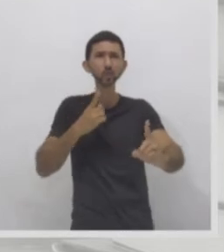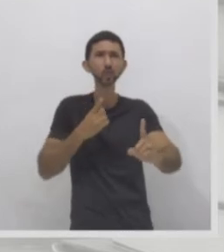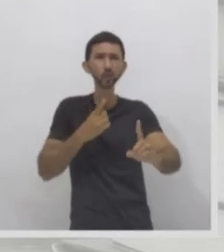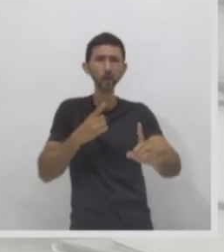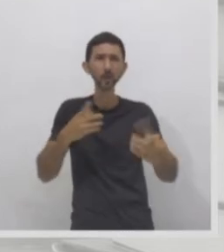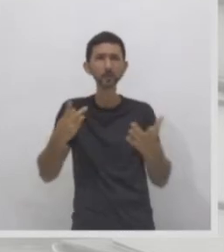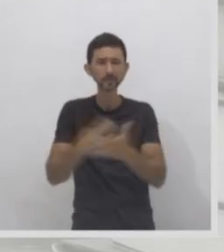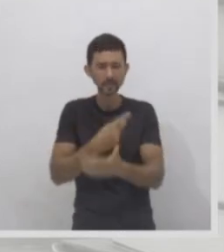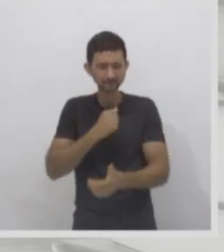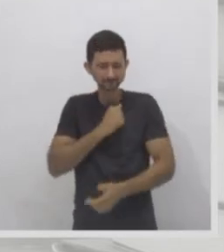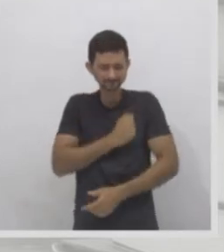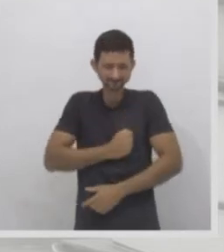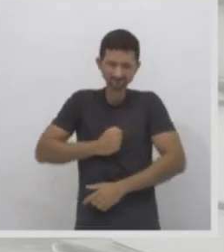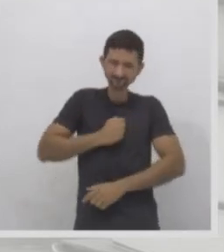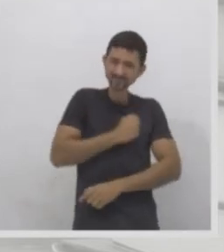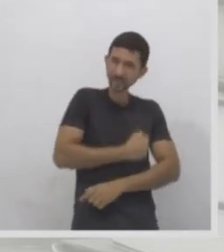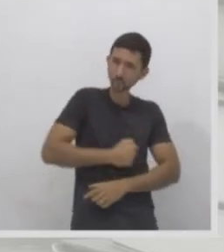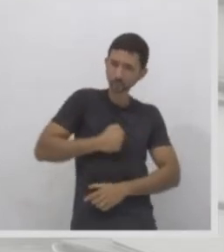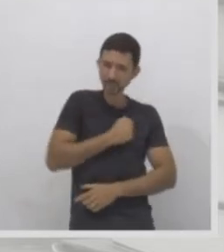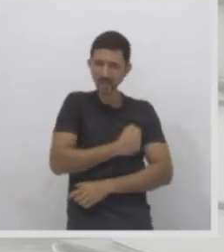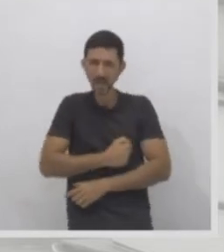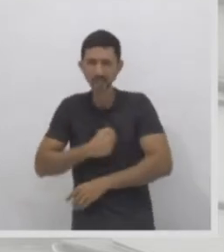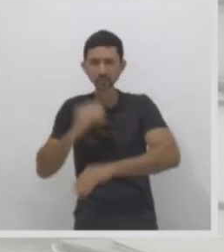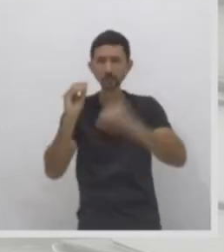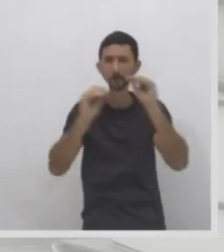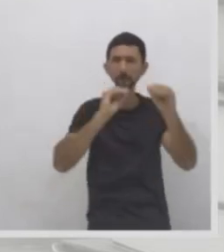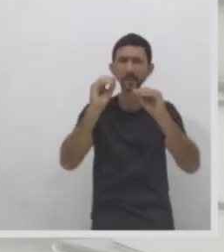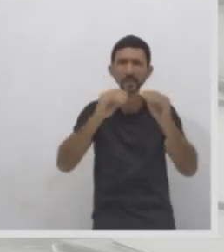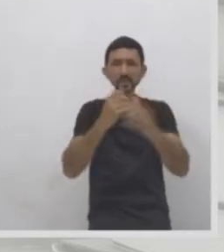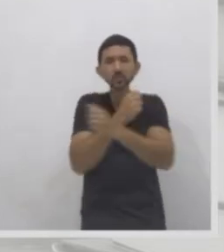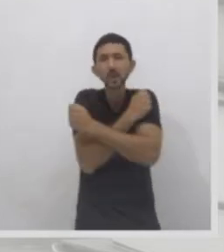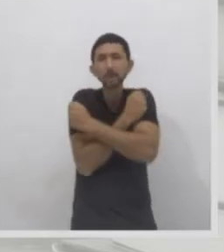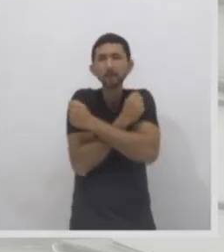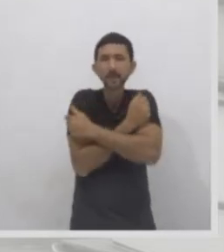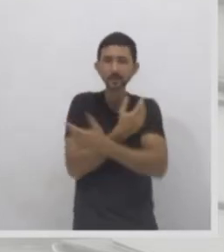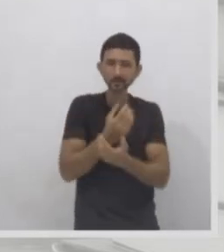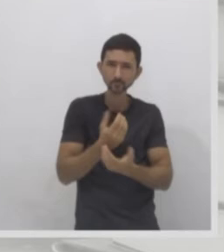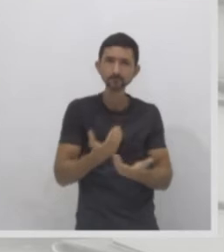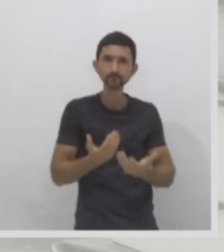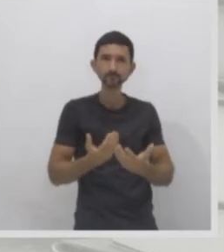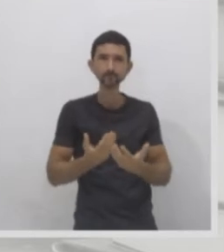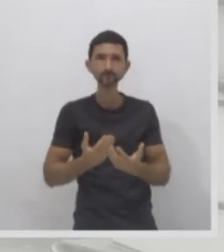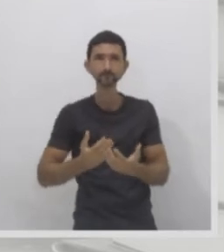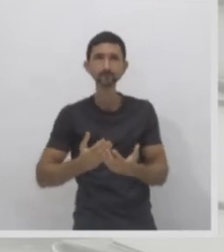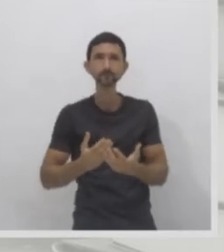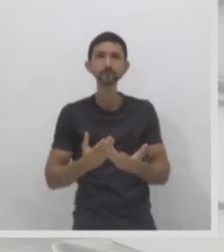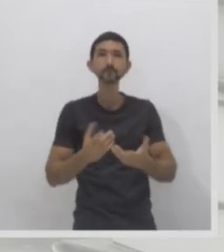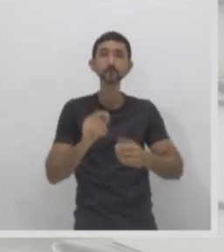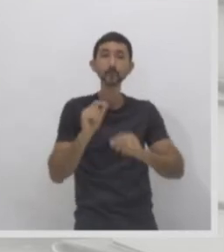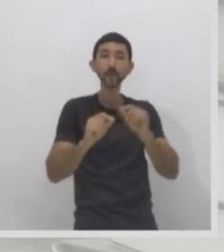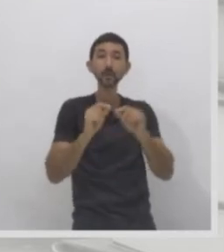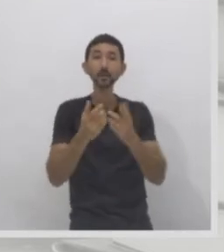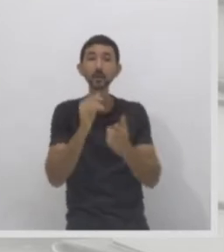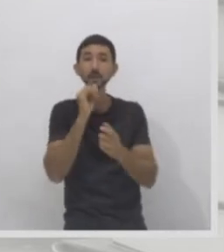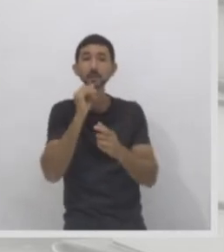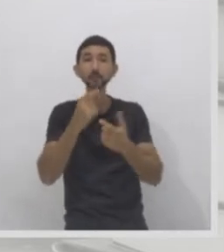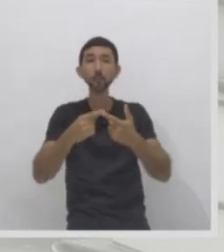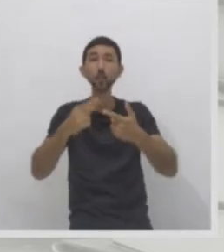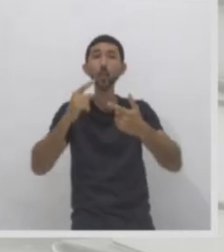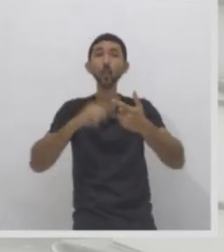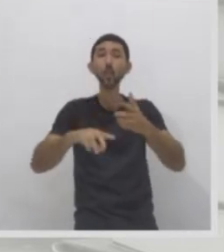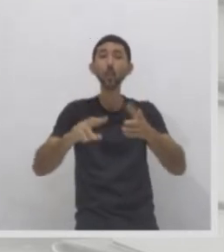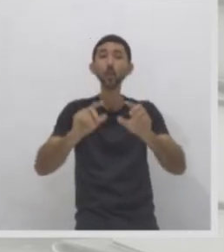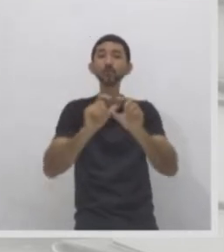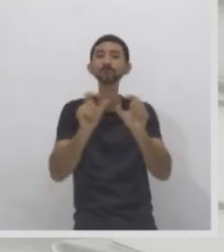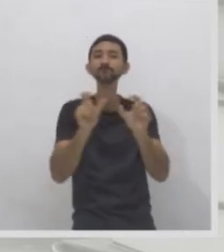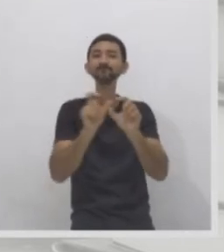muita saudade dos beijos e abraços dos entes queridos. Aqui, ó, você já tem um outro